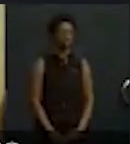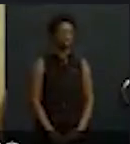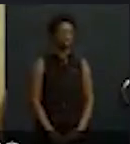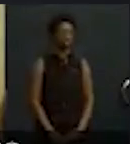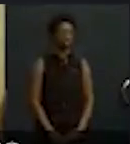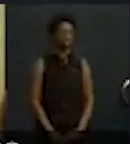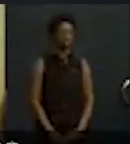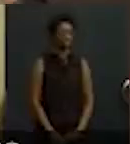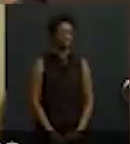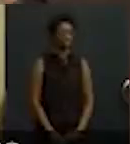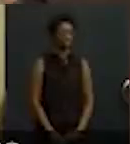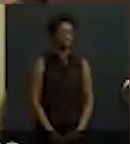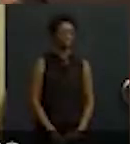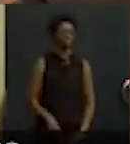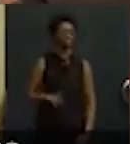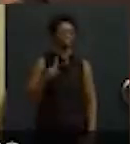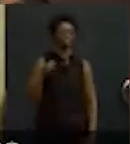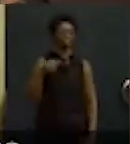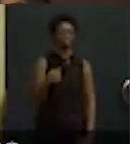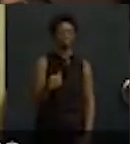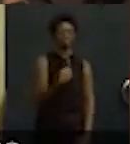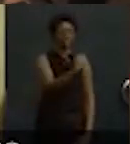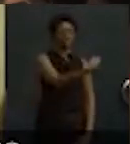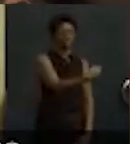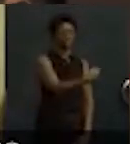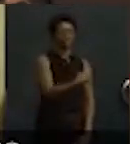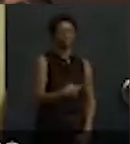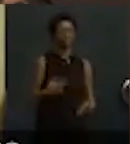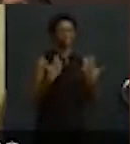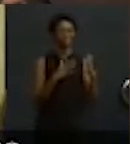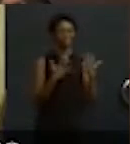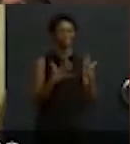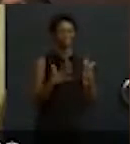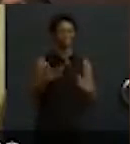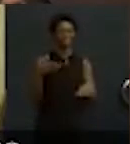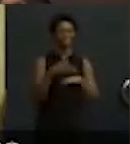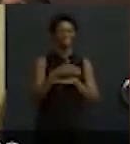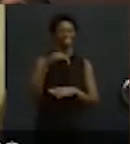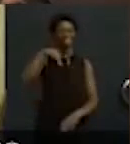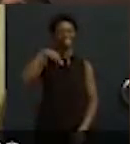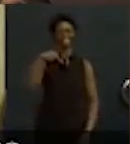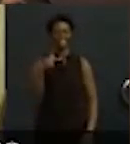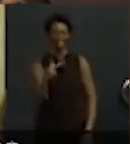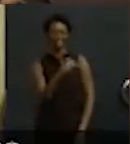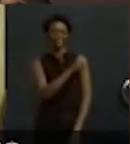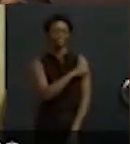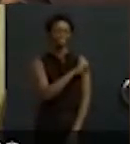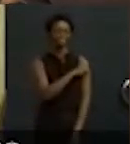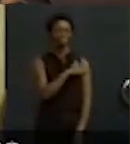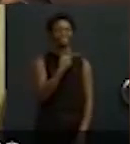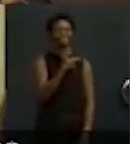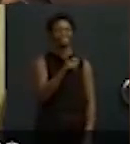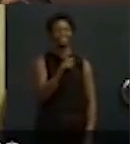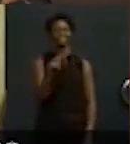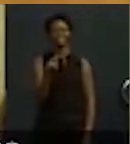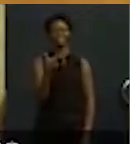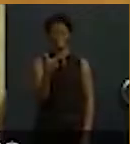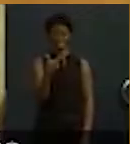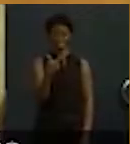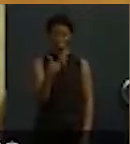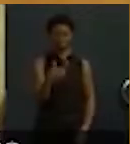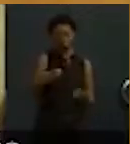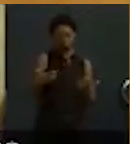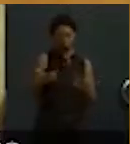Nossa próxima homenageada ingressou no Ministério Público do Estado do Rio de Janeiro em 2002. Desde